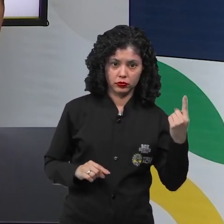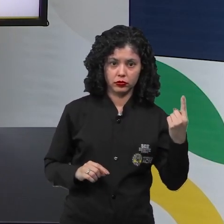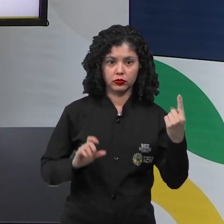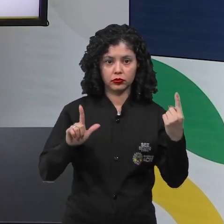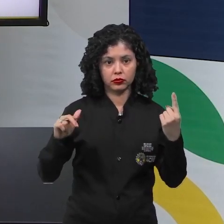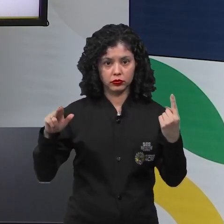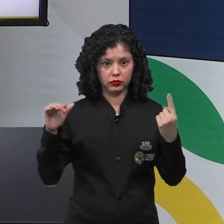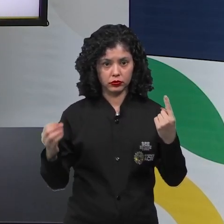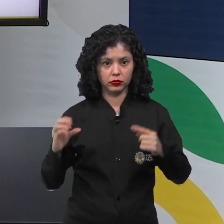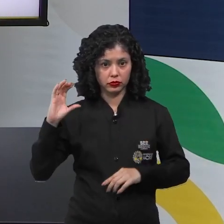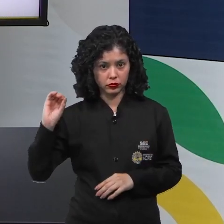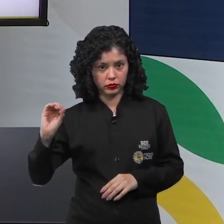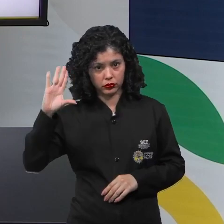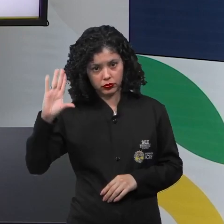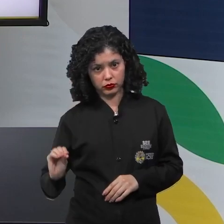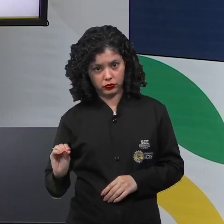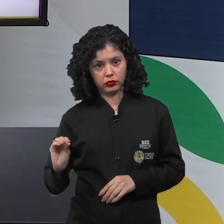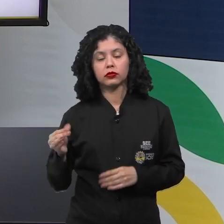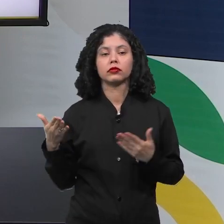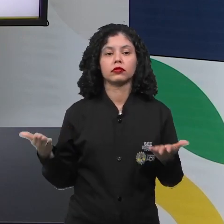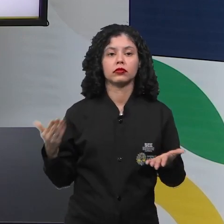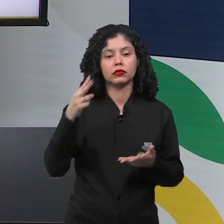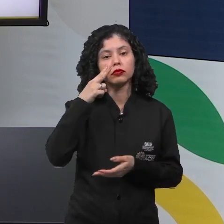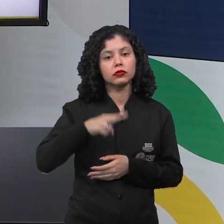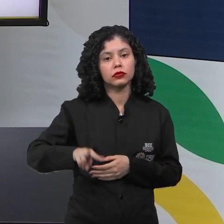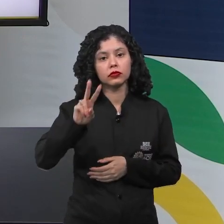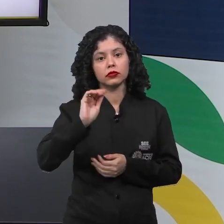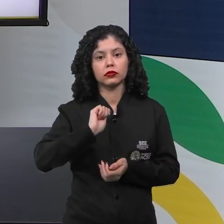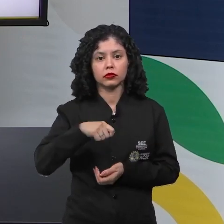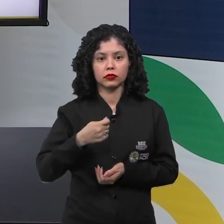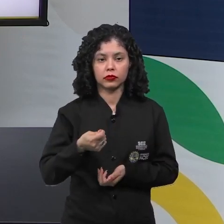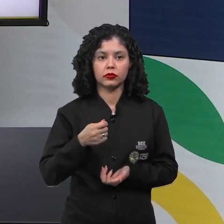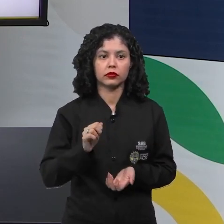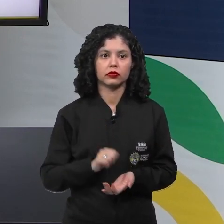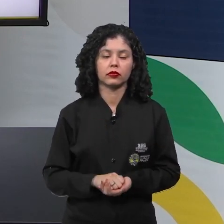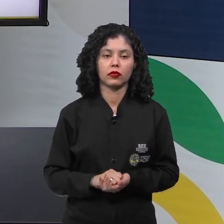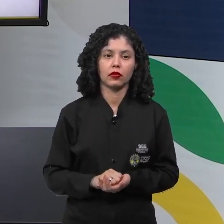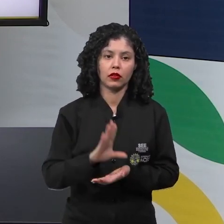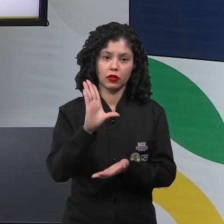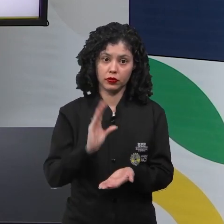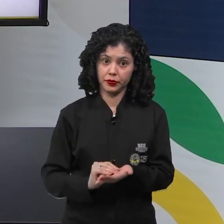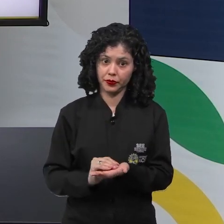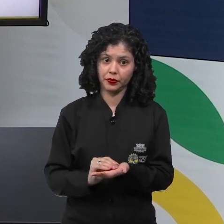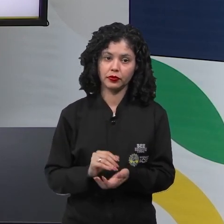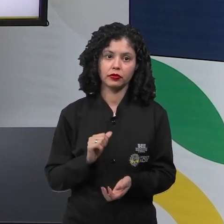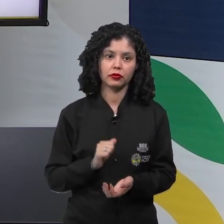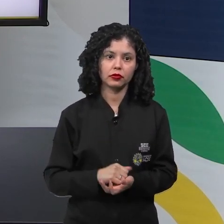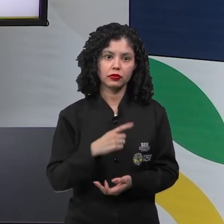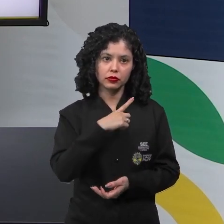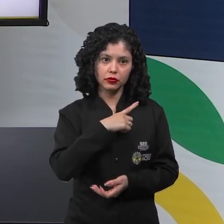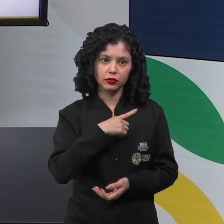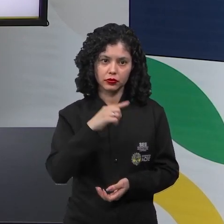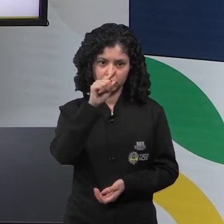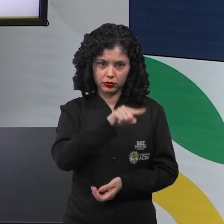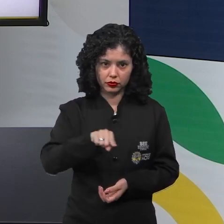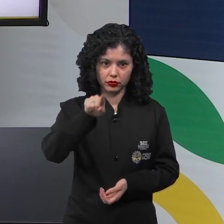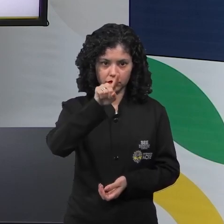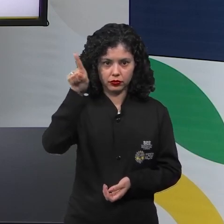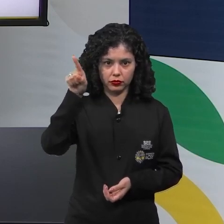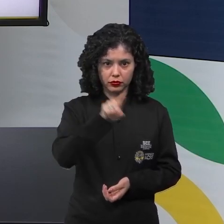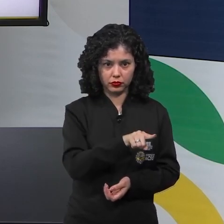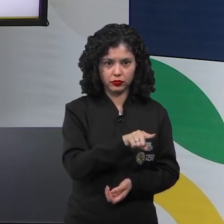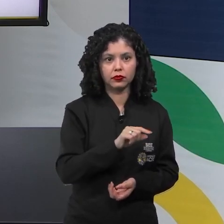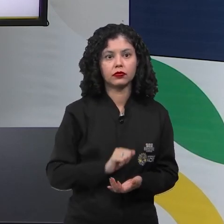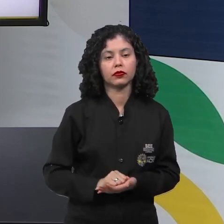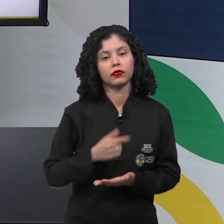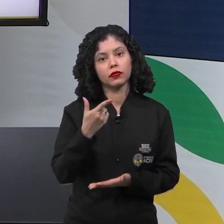você observar o símbolo, quando você vai ligar o celular, desligar ele, na verdade, não aparece uma bolinha com um tracinho no